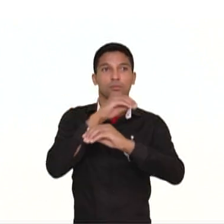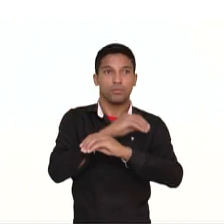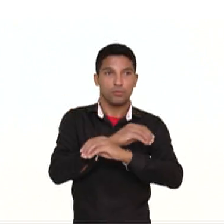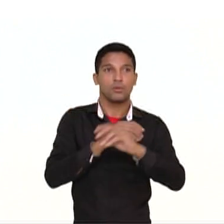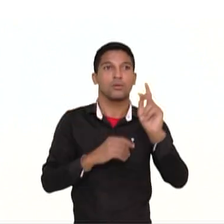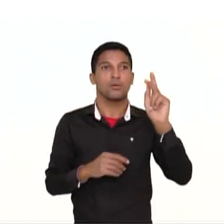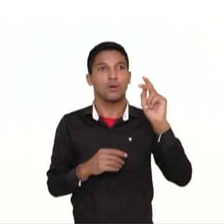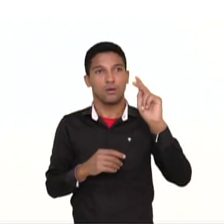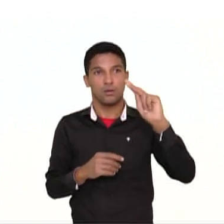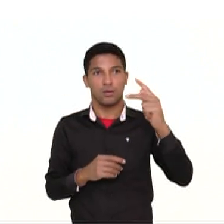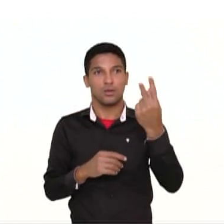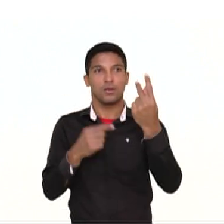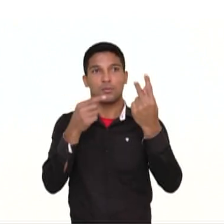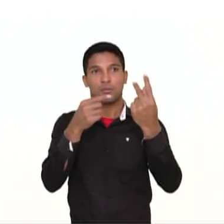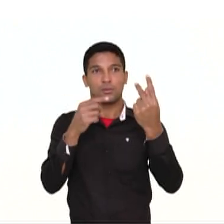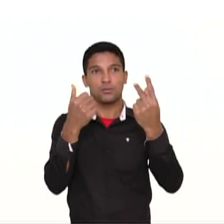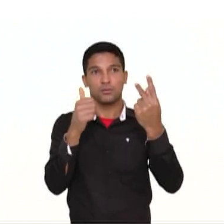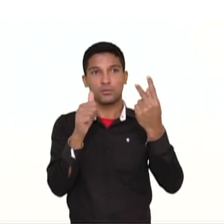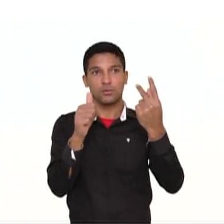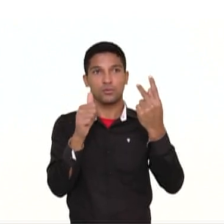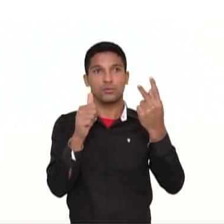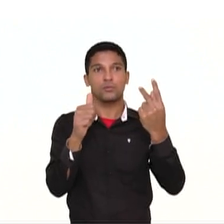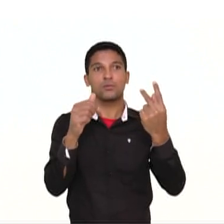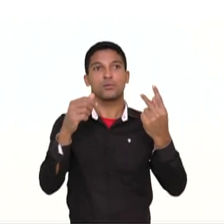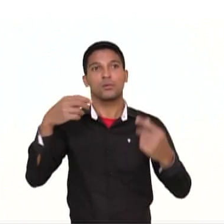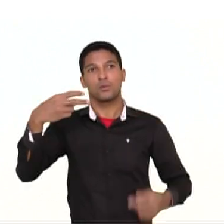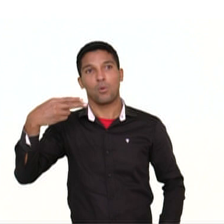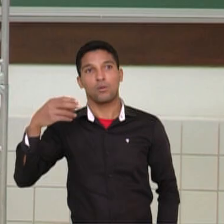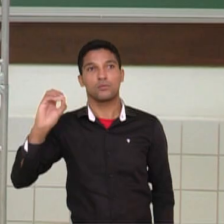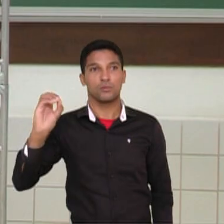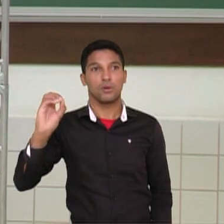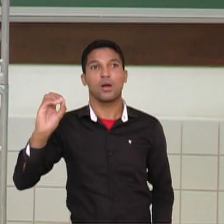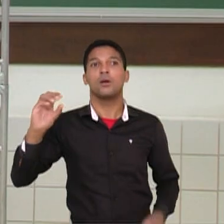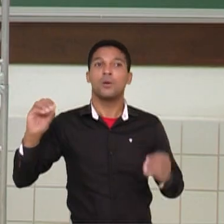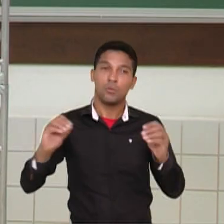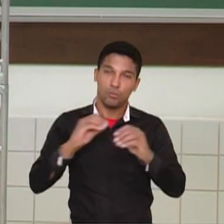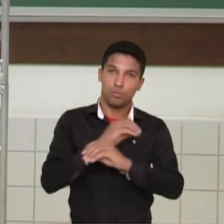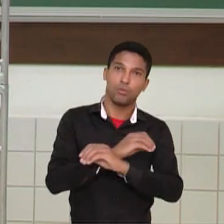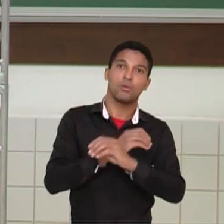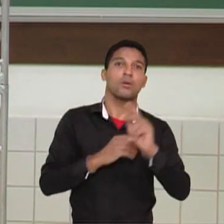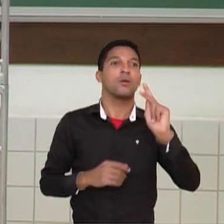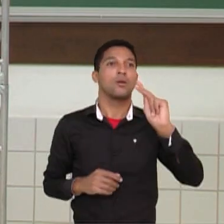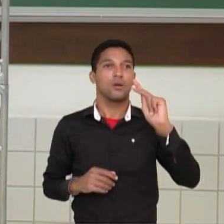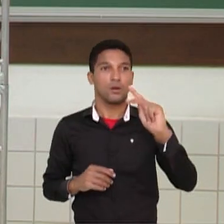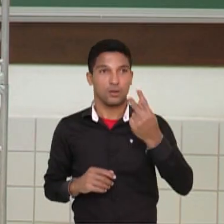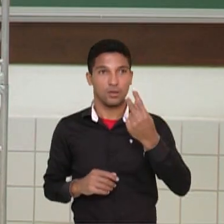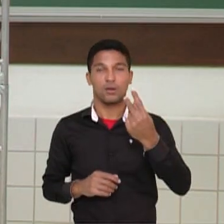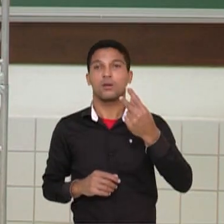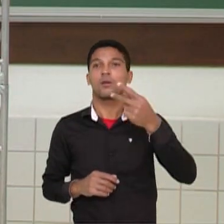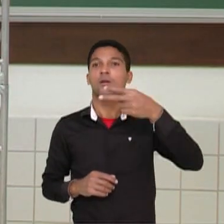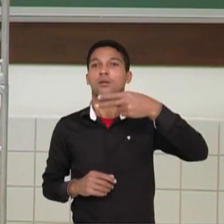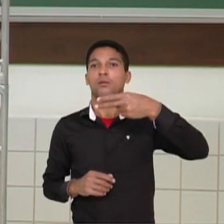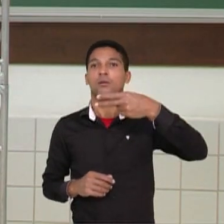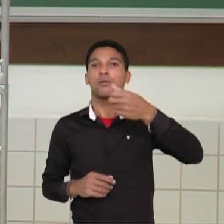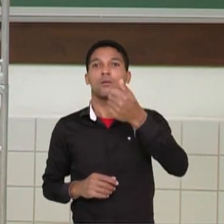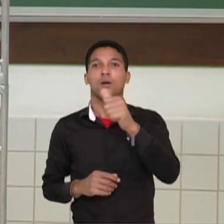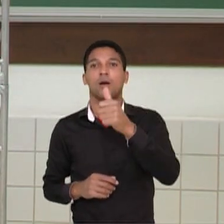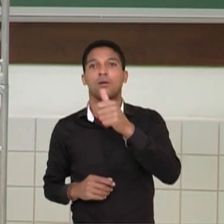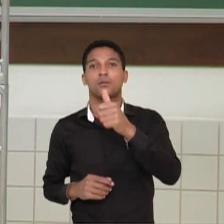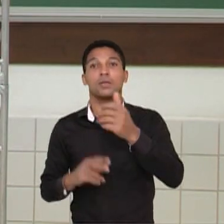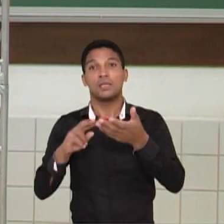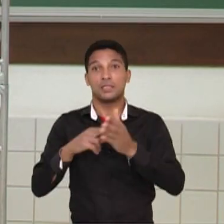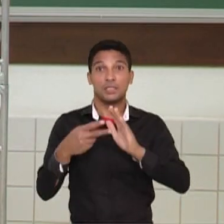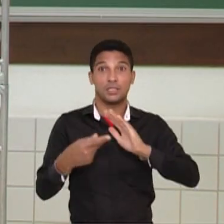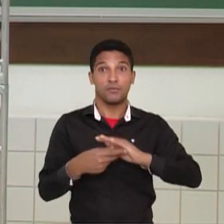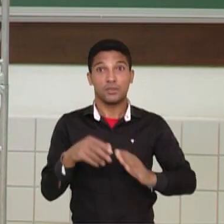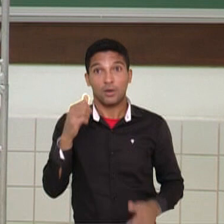a 11. Ou seja, isso nos diz que a temperatura será de 36 graus Celsius às 11